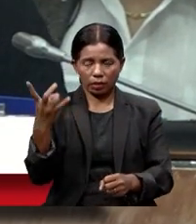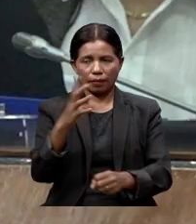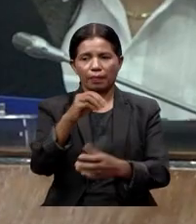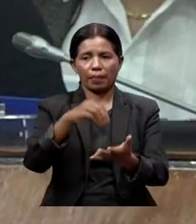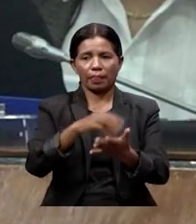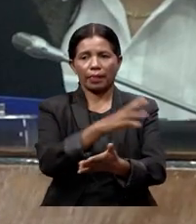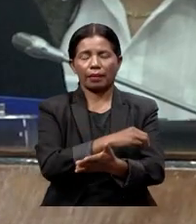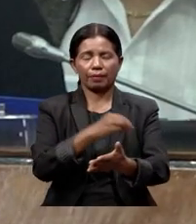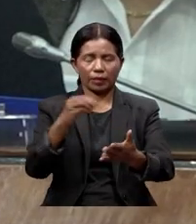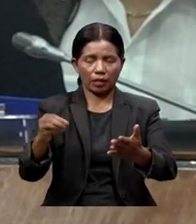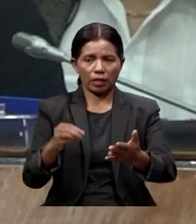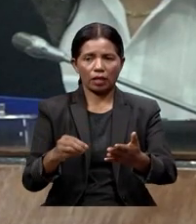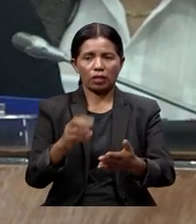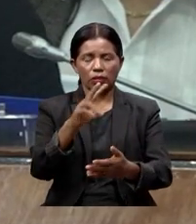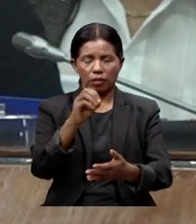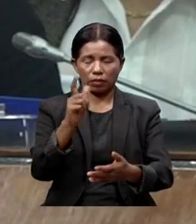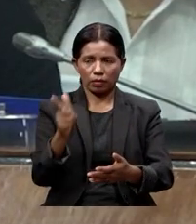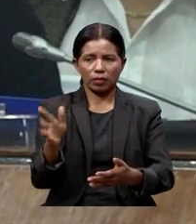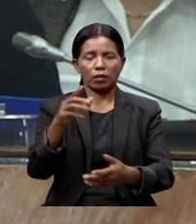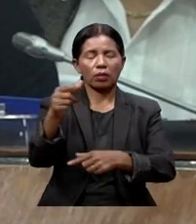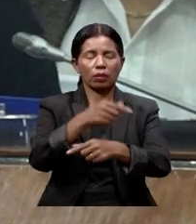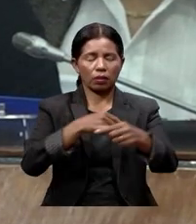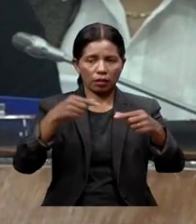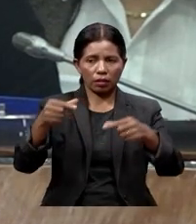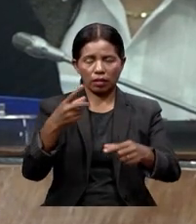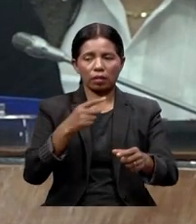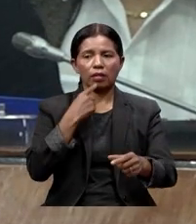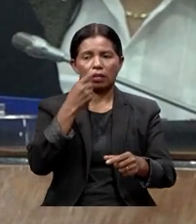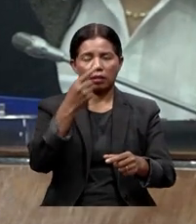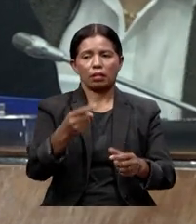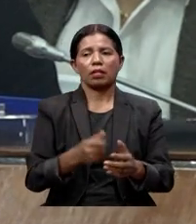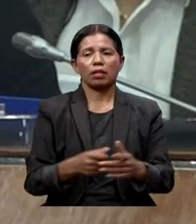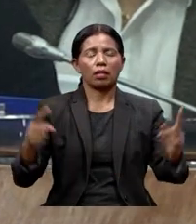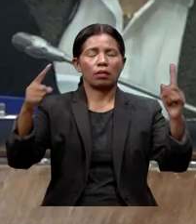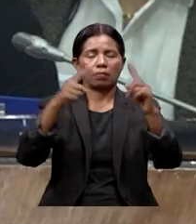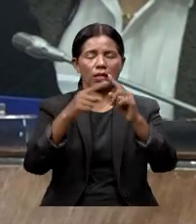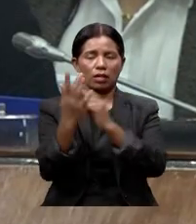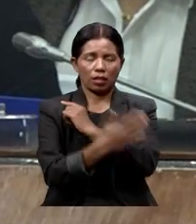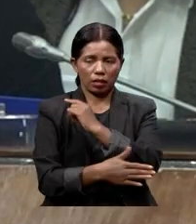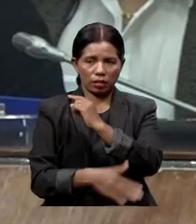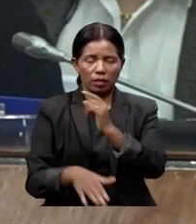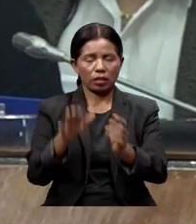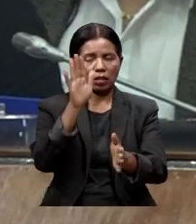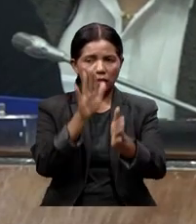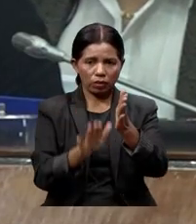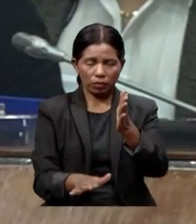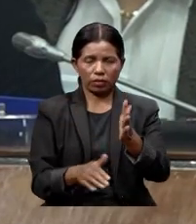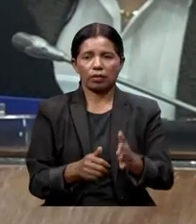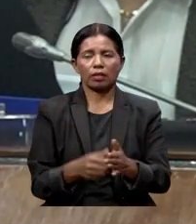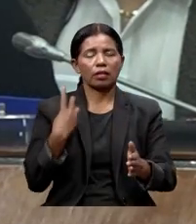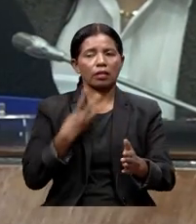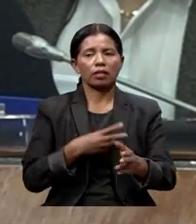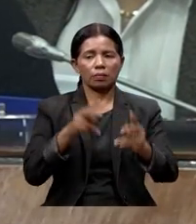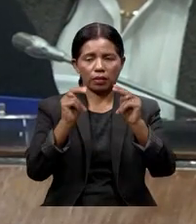health coverage 2017 ne iha global monitoring report hatete katak ba iha na sang rendimento médio ba baixo, né? Ita